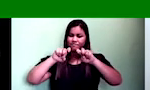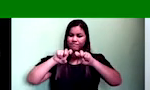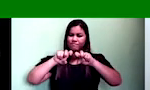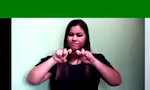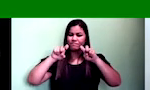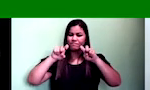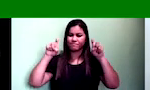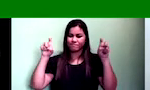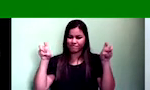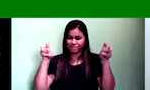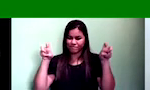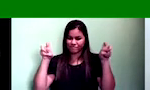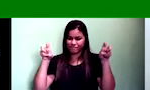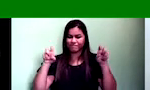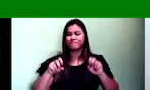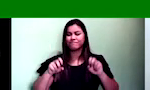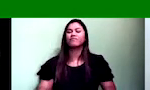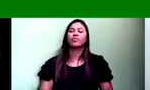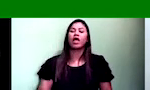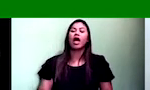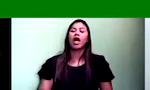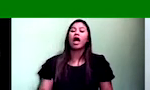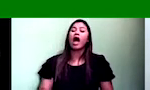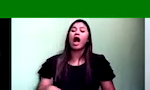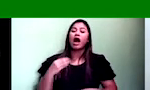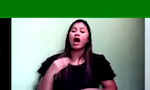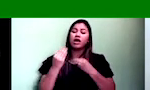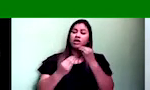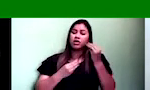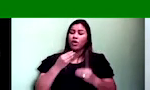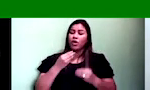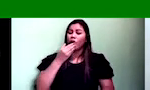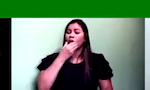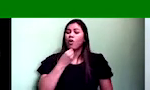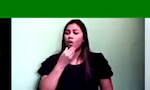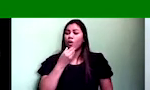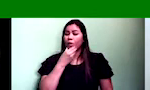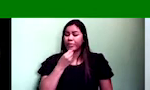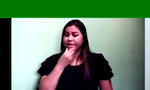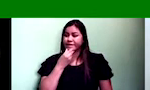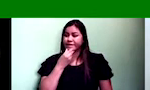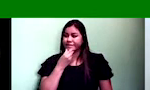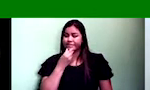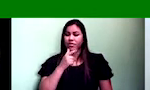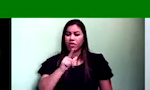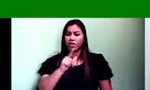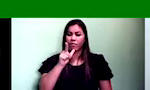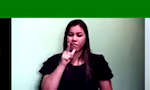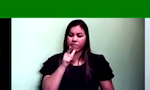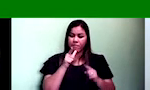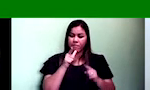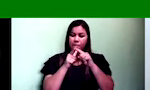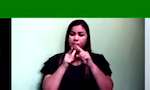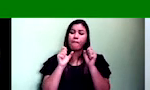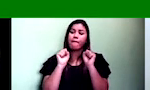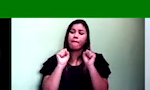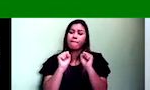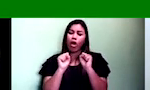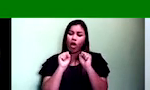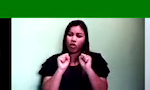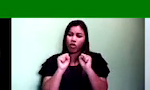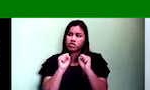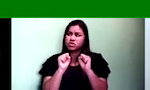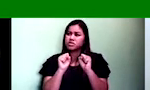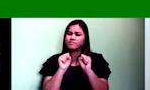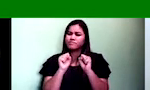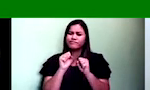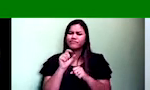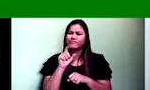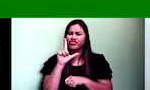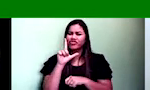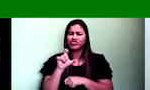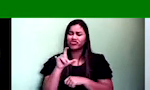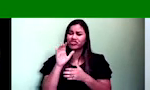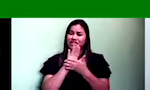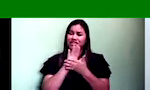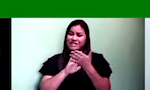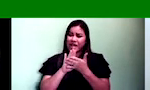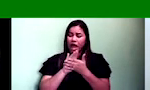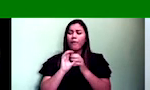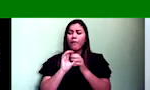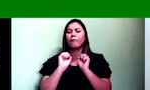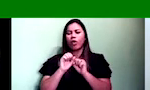do útero, que não seja urina, é patológico e requer uma visita ao médico.